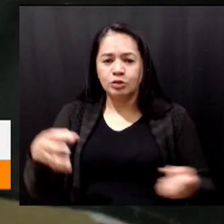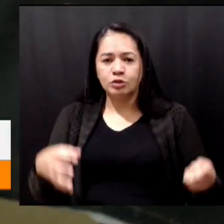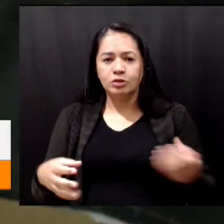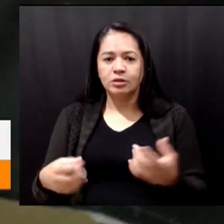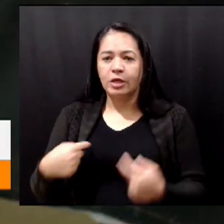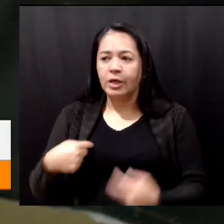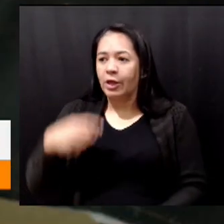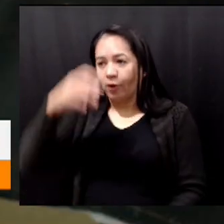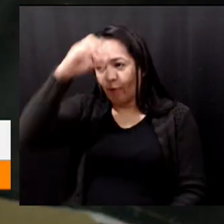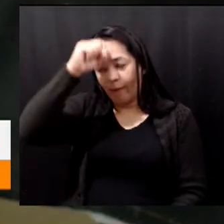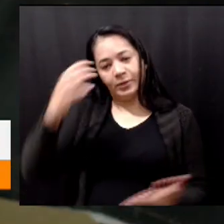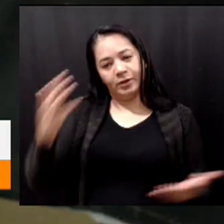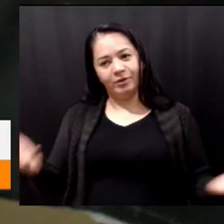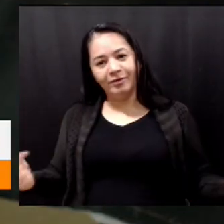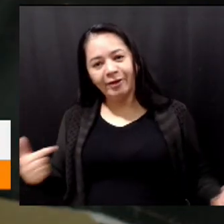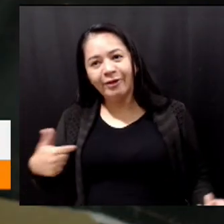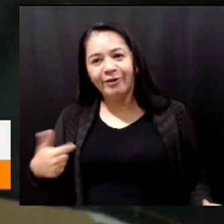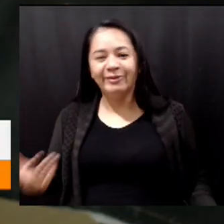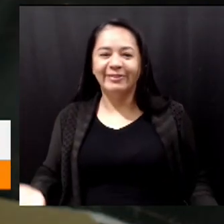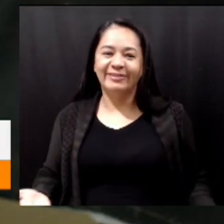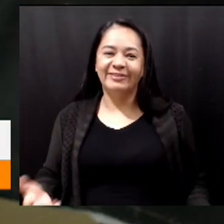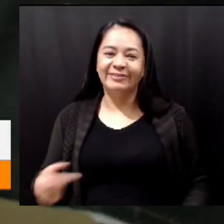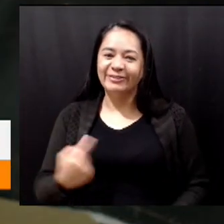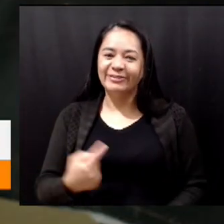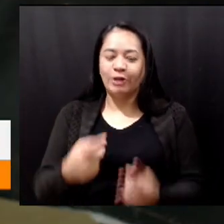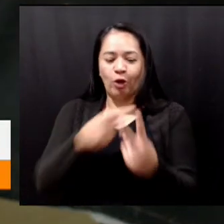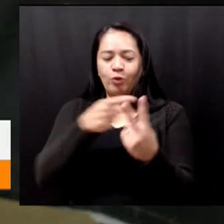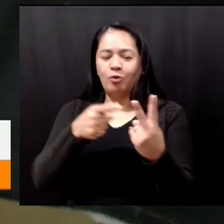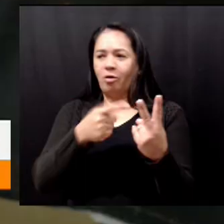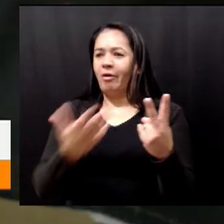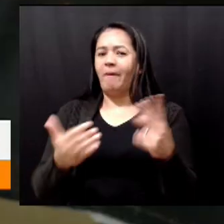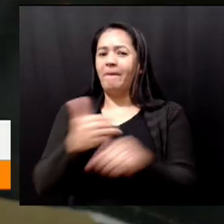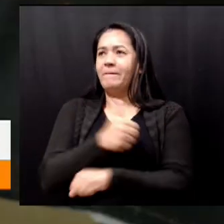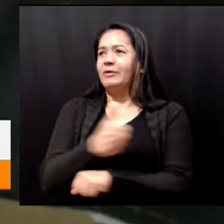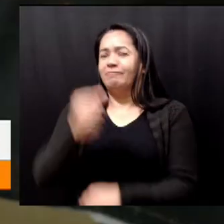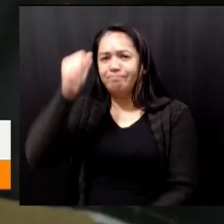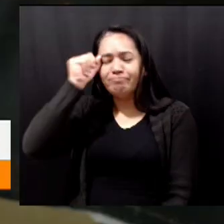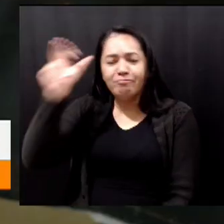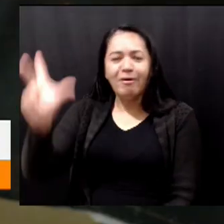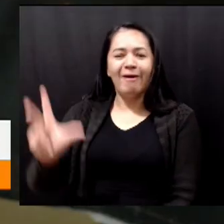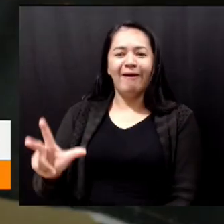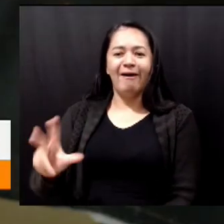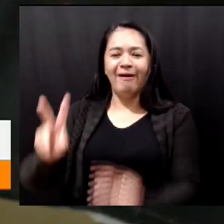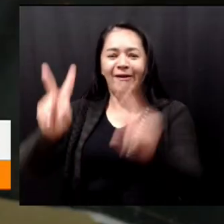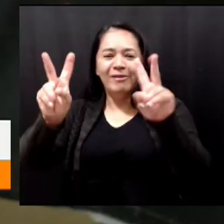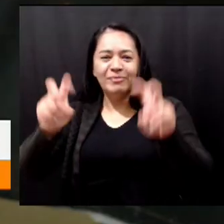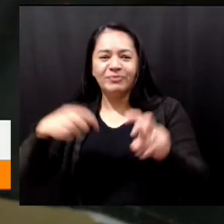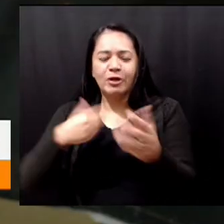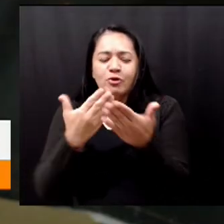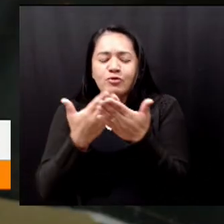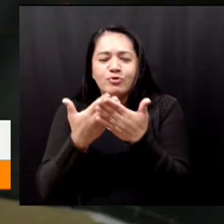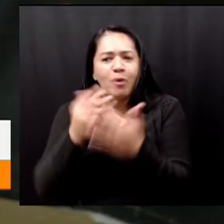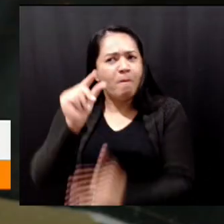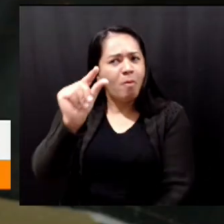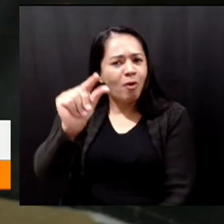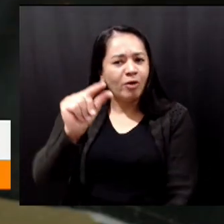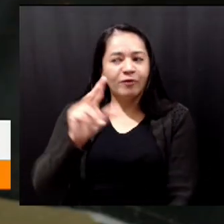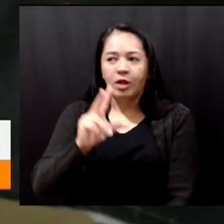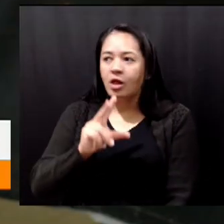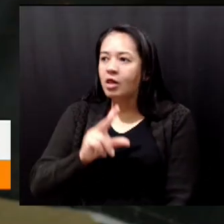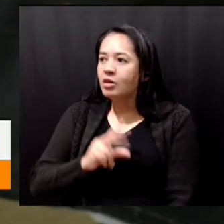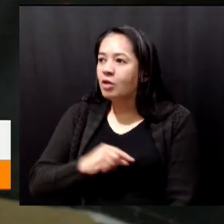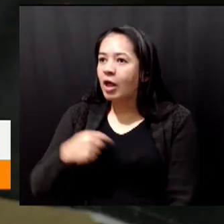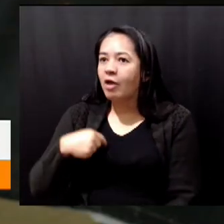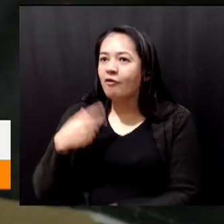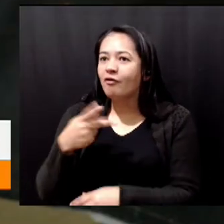nós estamos aqui com duas pessoas que são experts no assunto. Eu dei uma estudadinha, falei, gente, o que eu vou falar nesse programa, né?